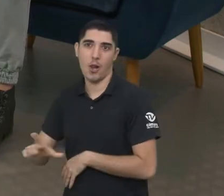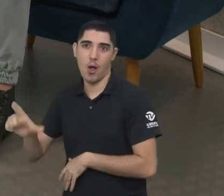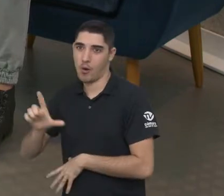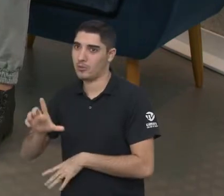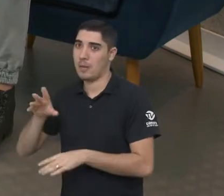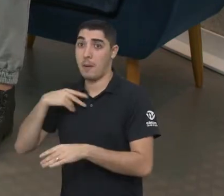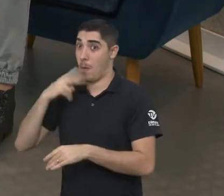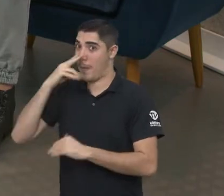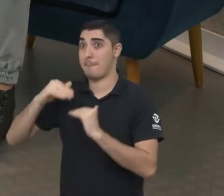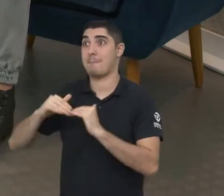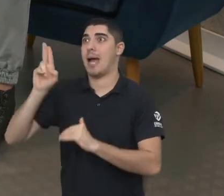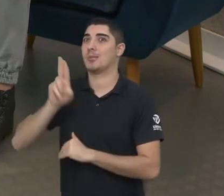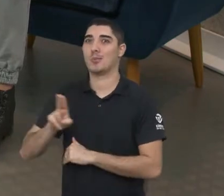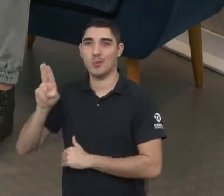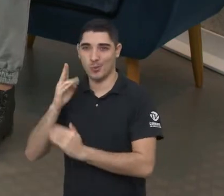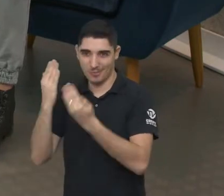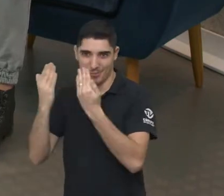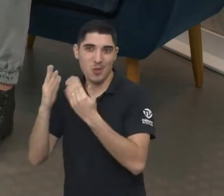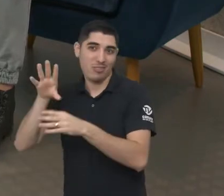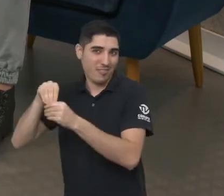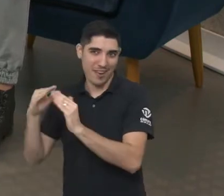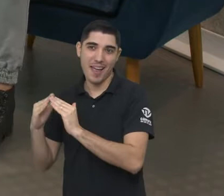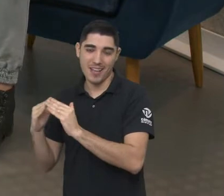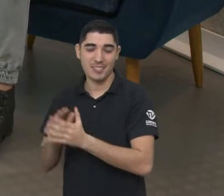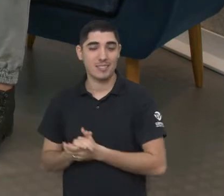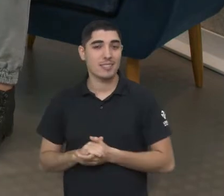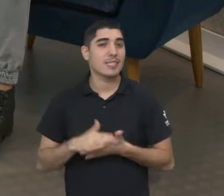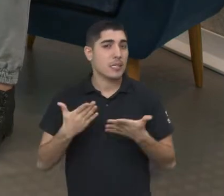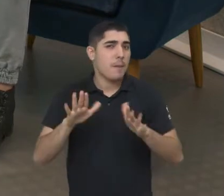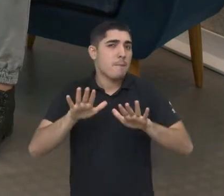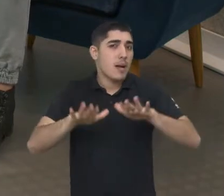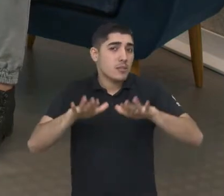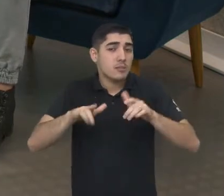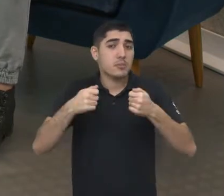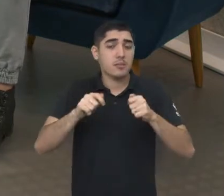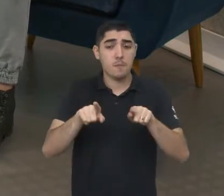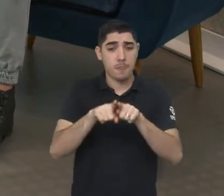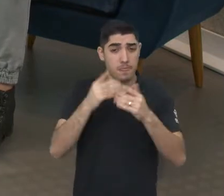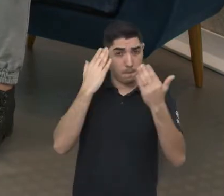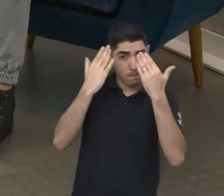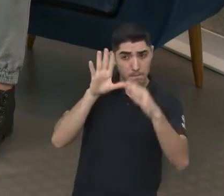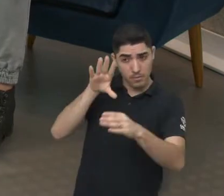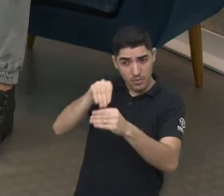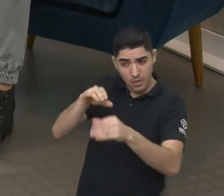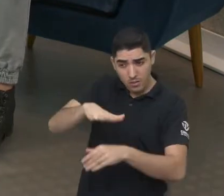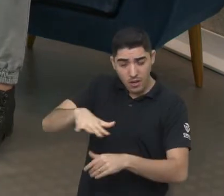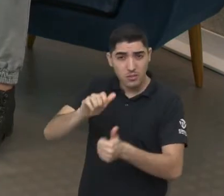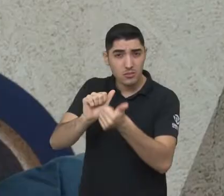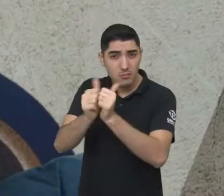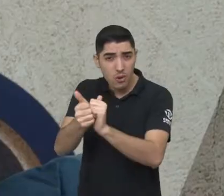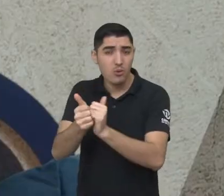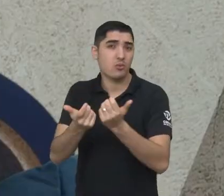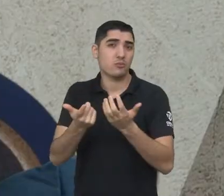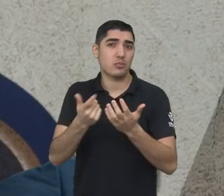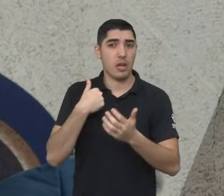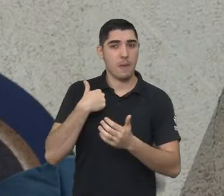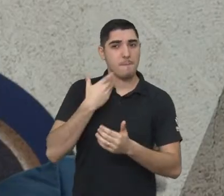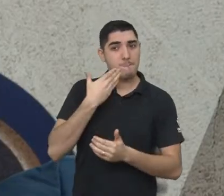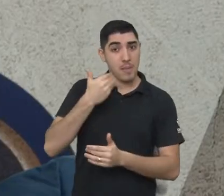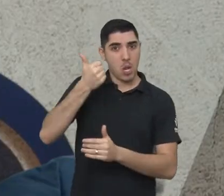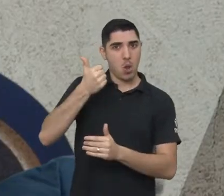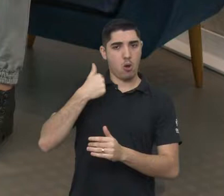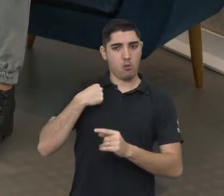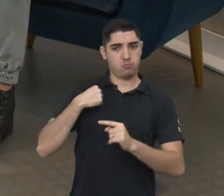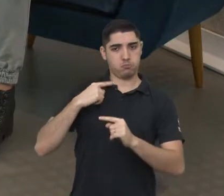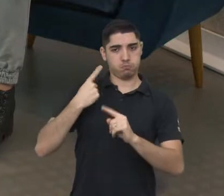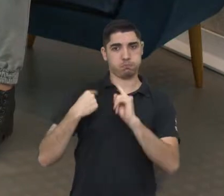gente mais usa para viver em casa, né? Mas assim, tem que ter uma certa psicologia no esporte para você render mais, eu